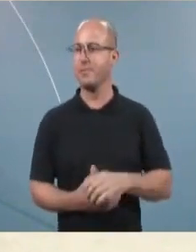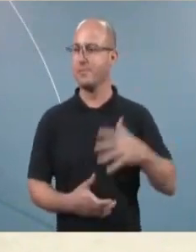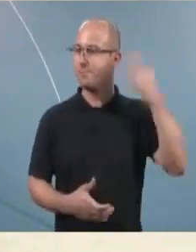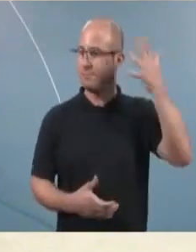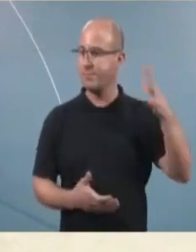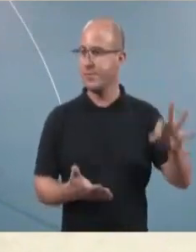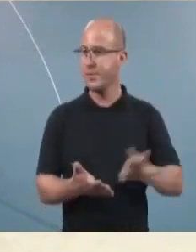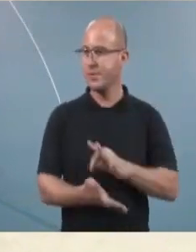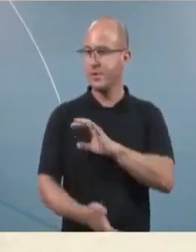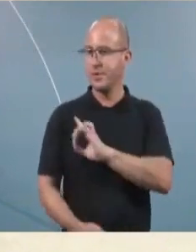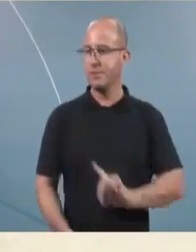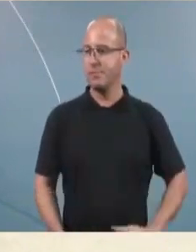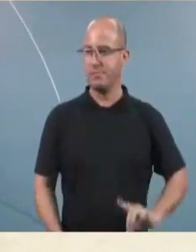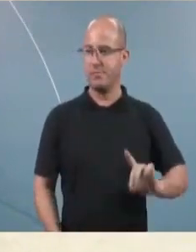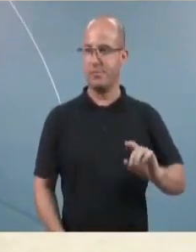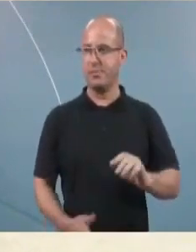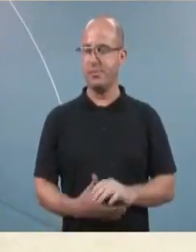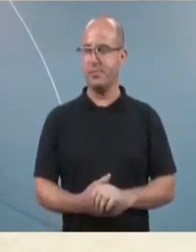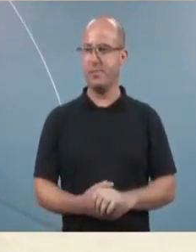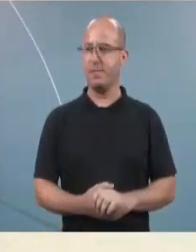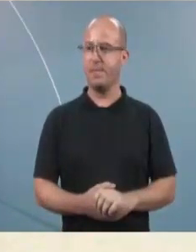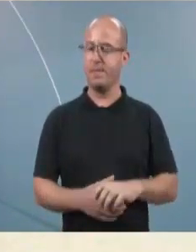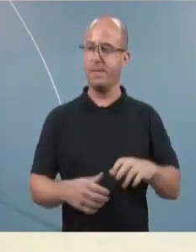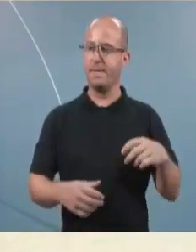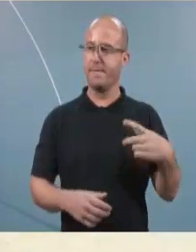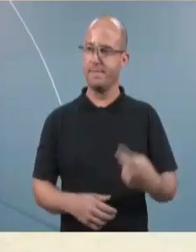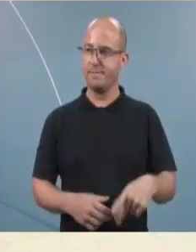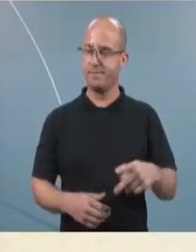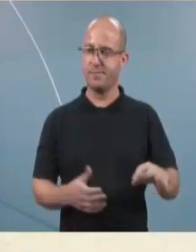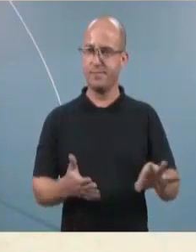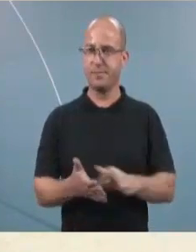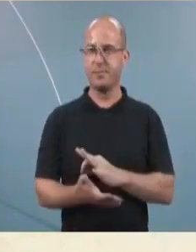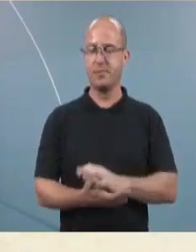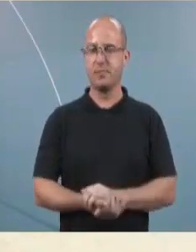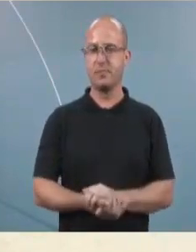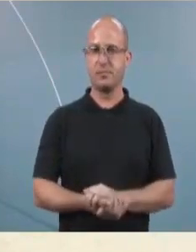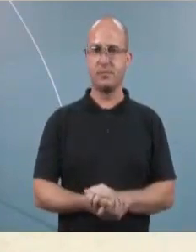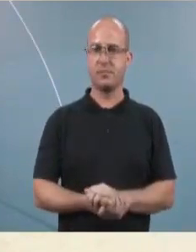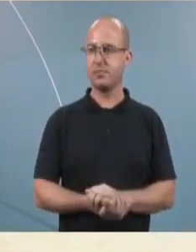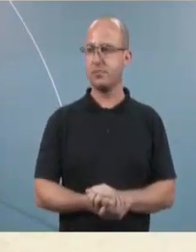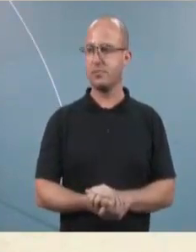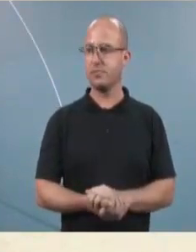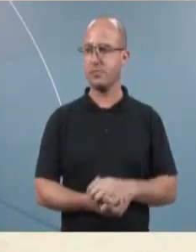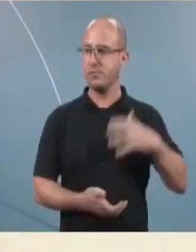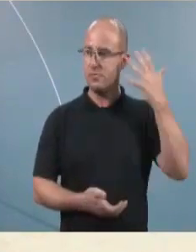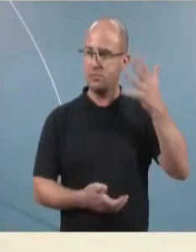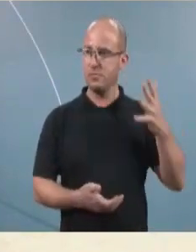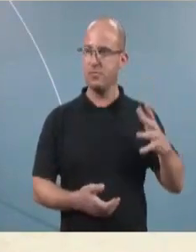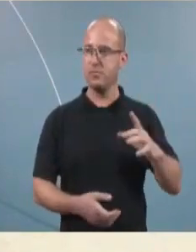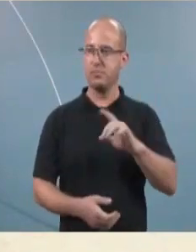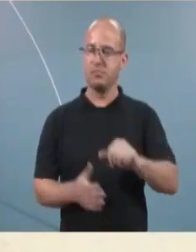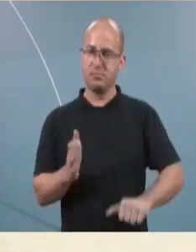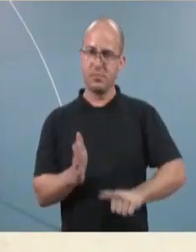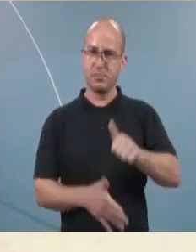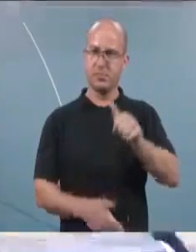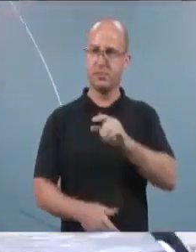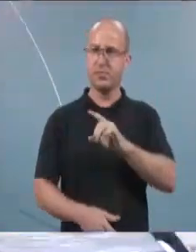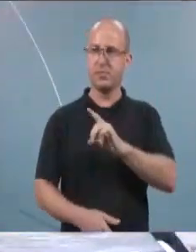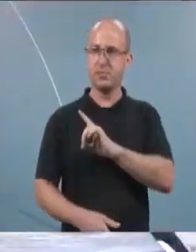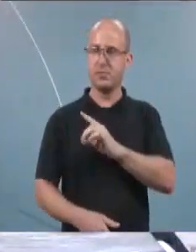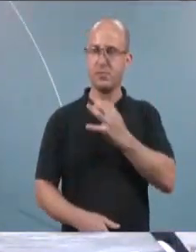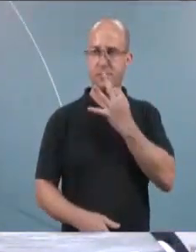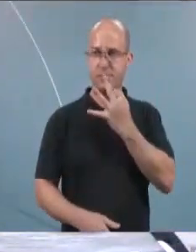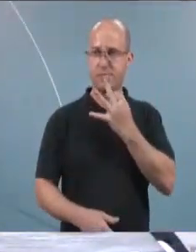oradores inscritos aos senhores deputados que se encontram aqui que estão inscritos os oradores de hoje é o primeiro é o Francisco